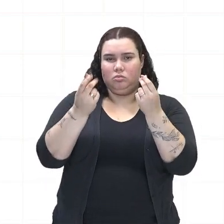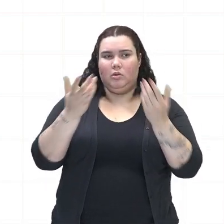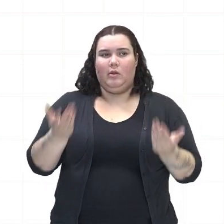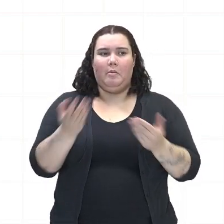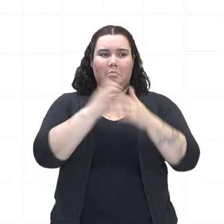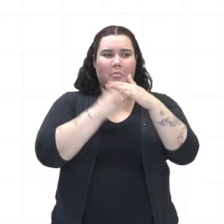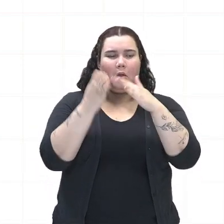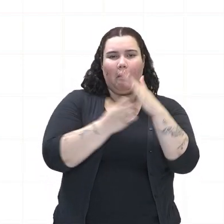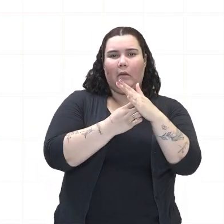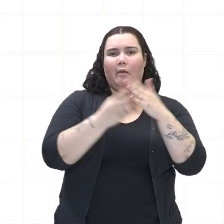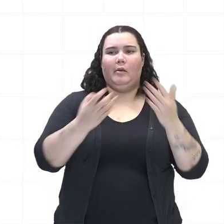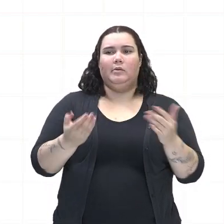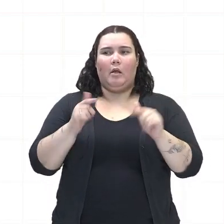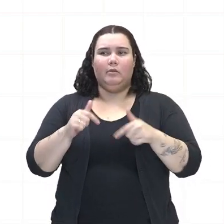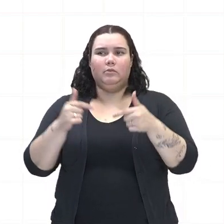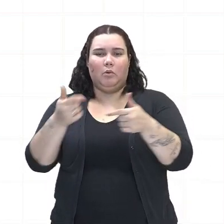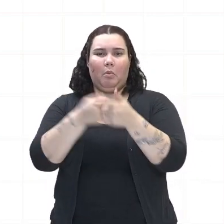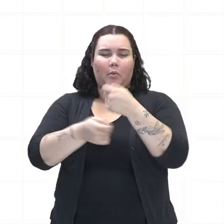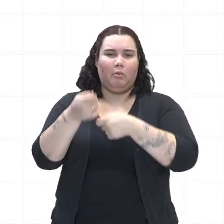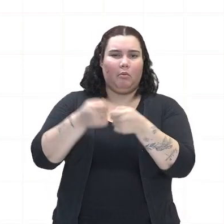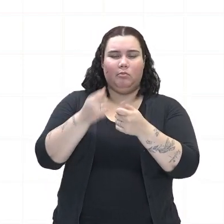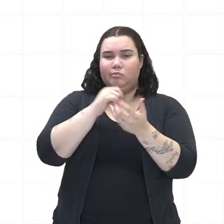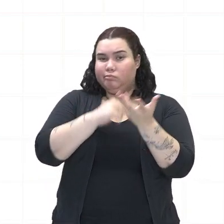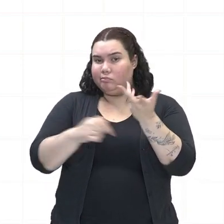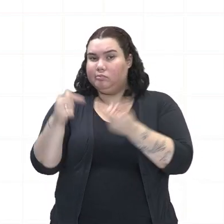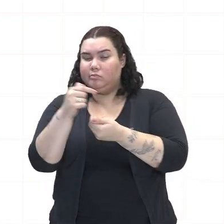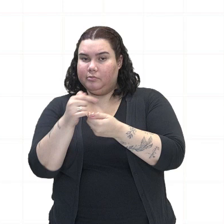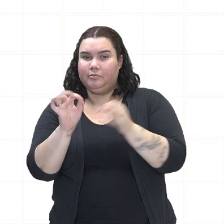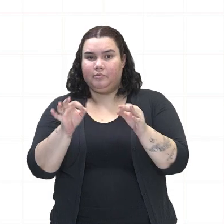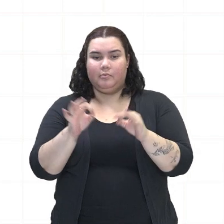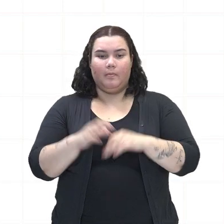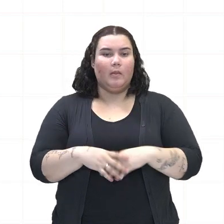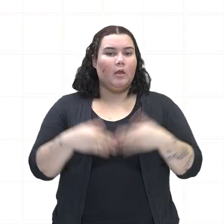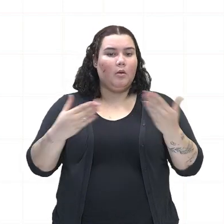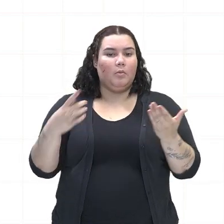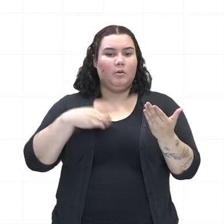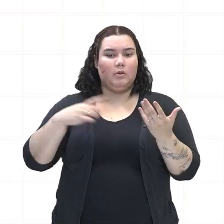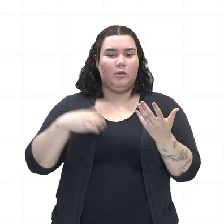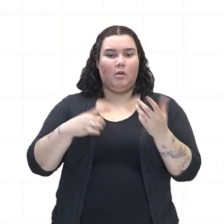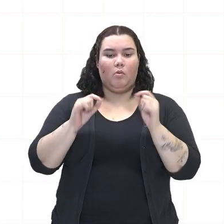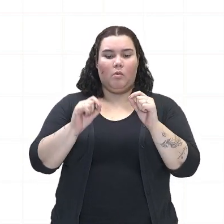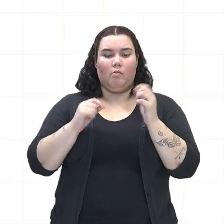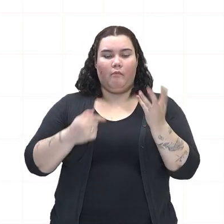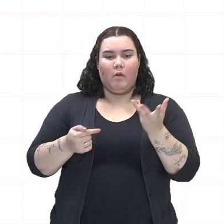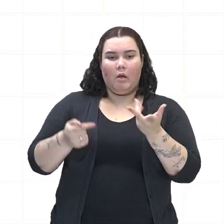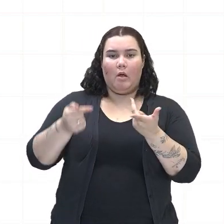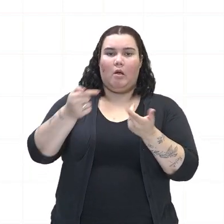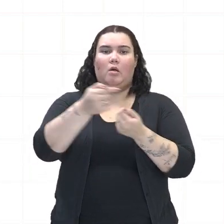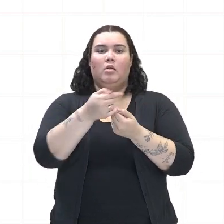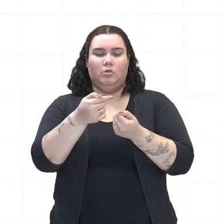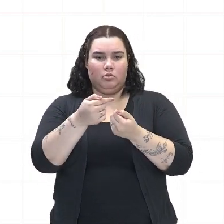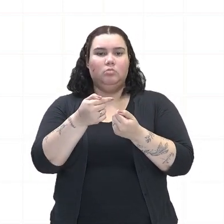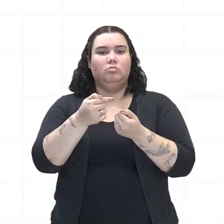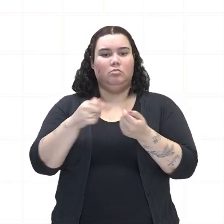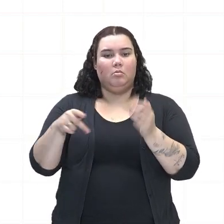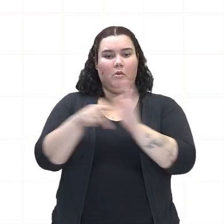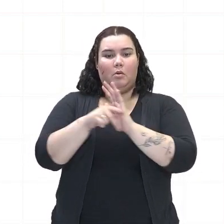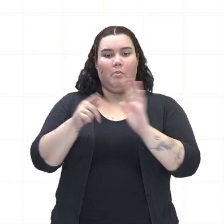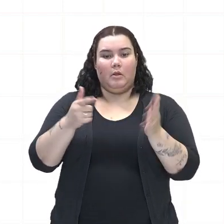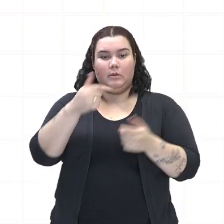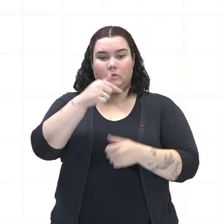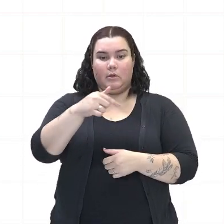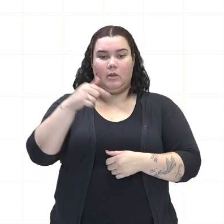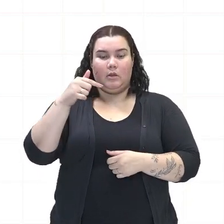tudo mais. Quando a gente pega todas as formas que o Brasil gera riqueza, a gente observa ali que 70% é